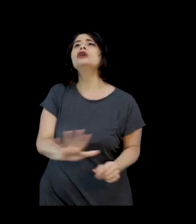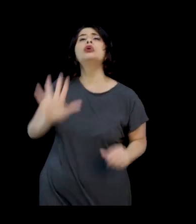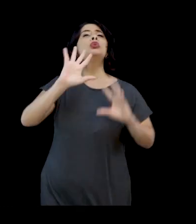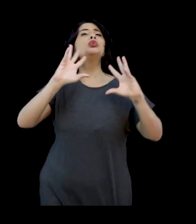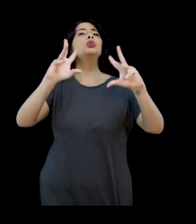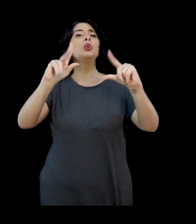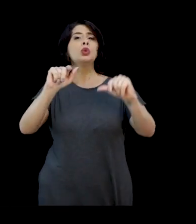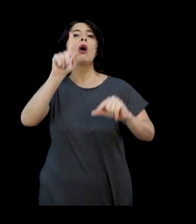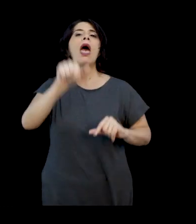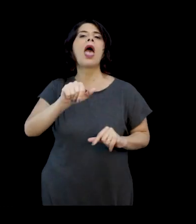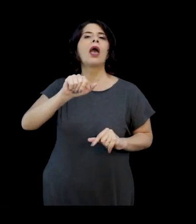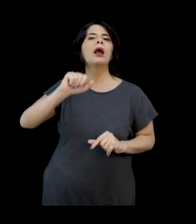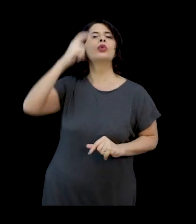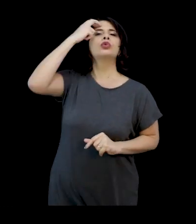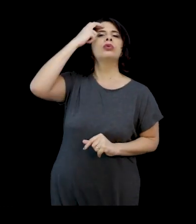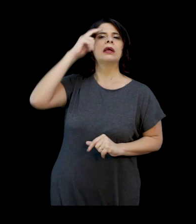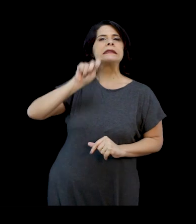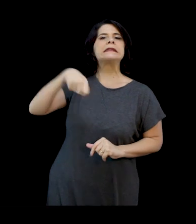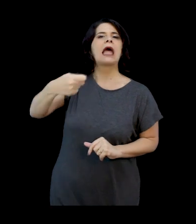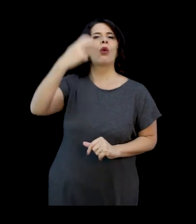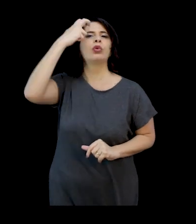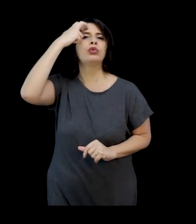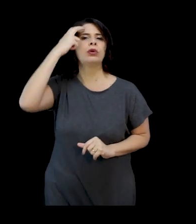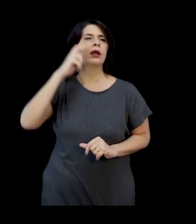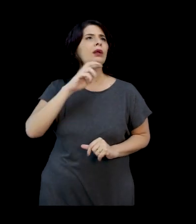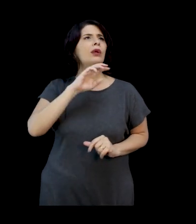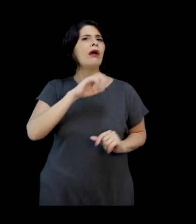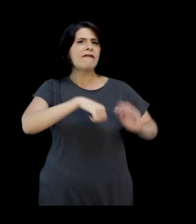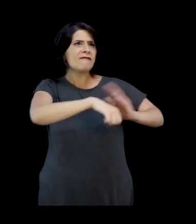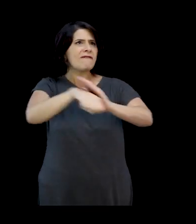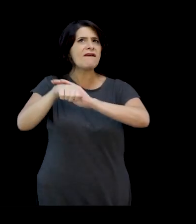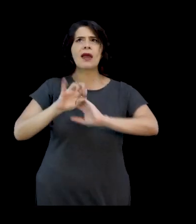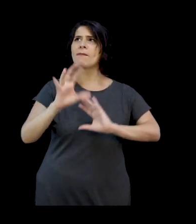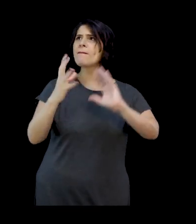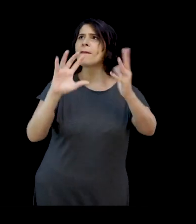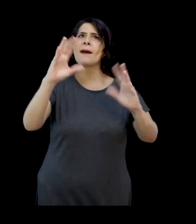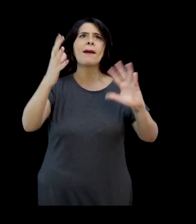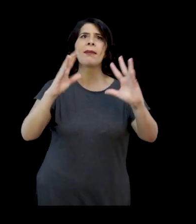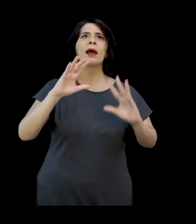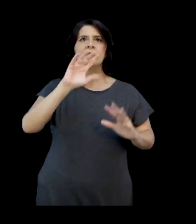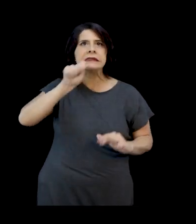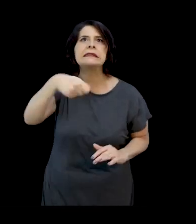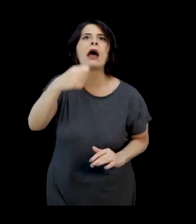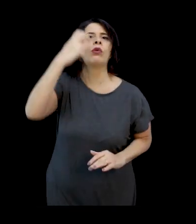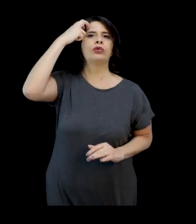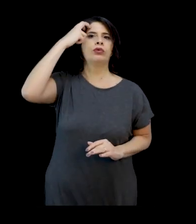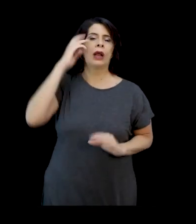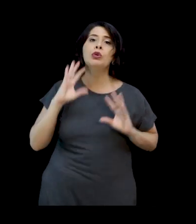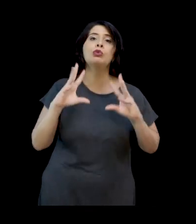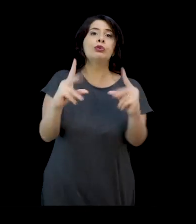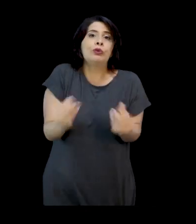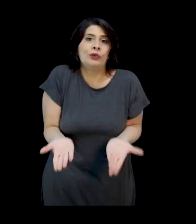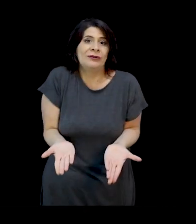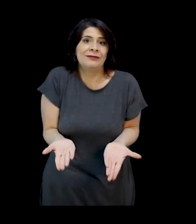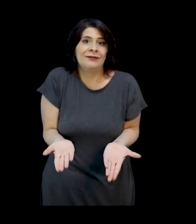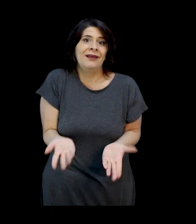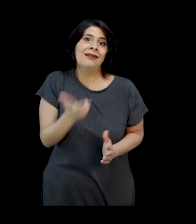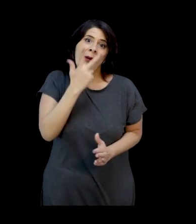que se faz, passa-se a identificar com cultura, e com isso perde-se aquilo que, com